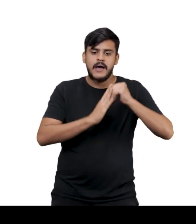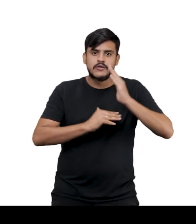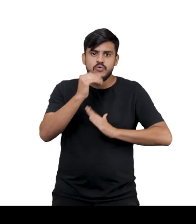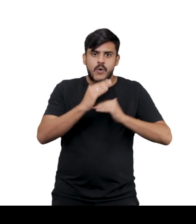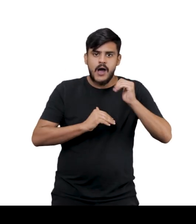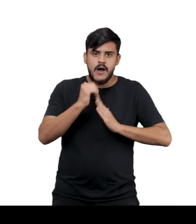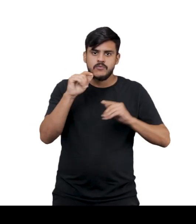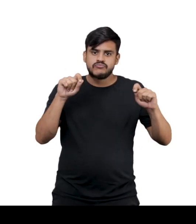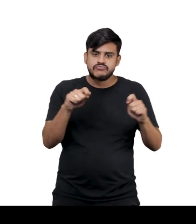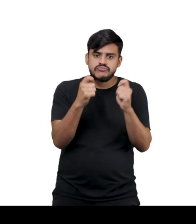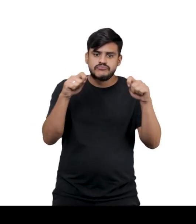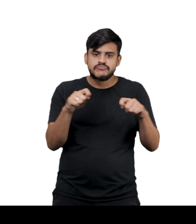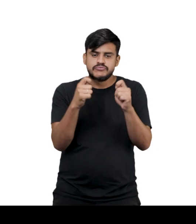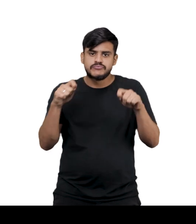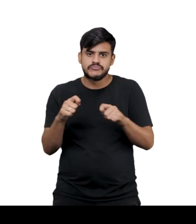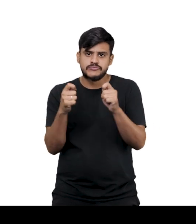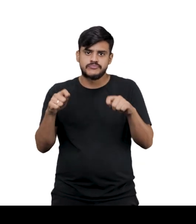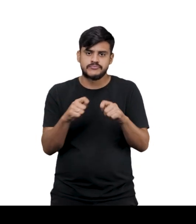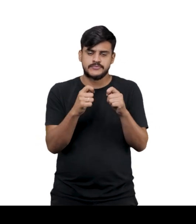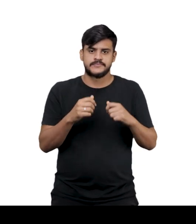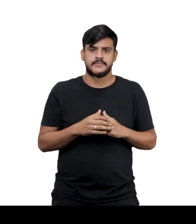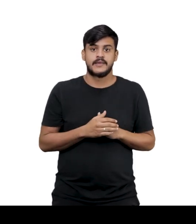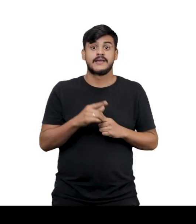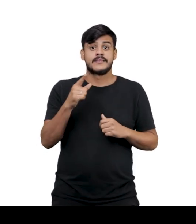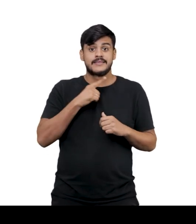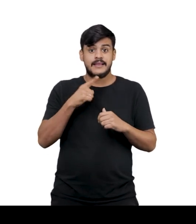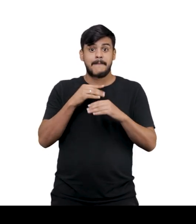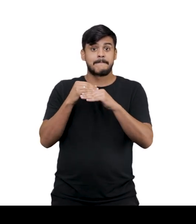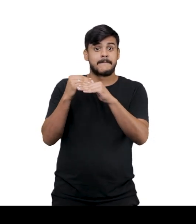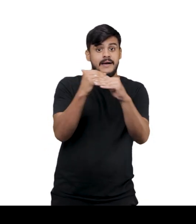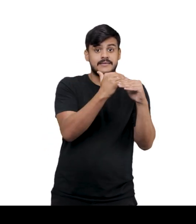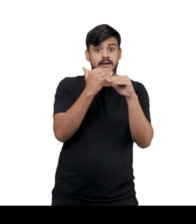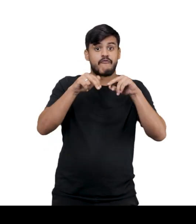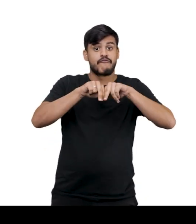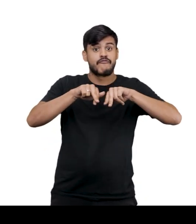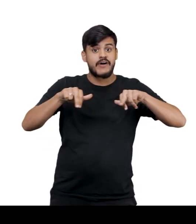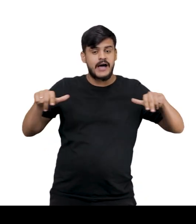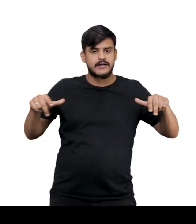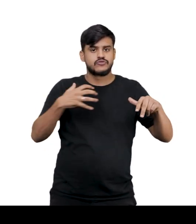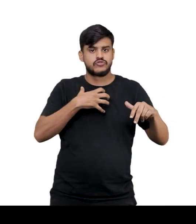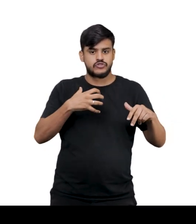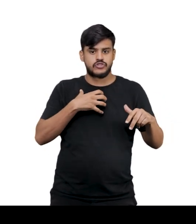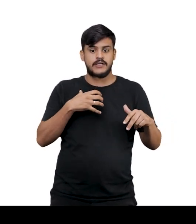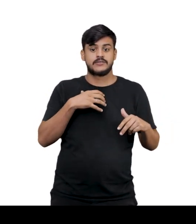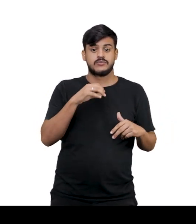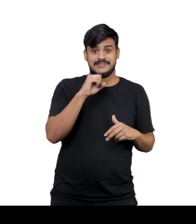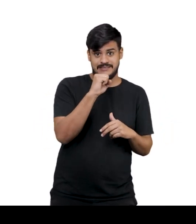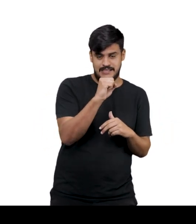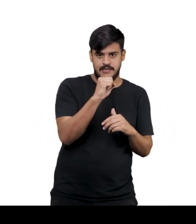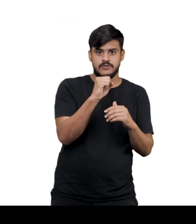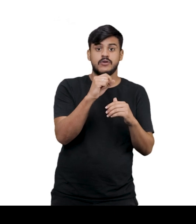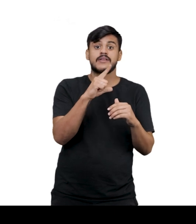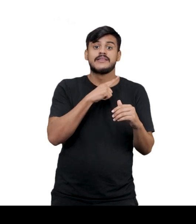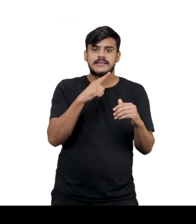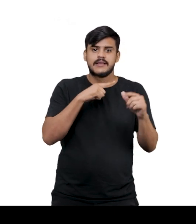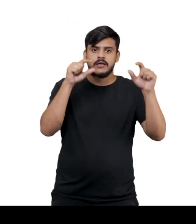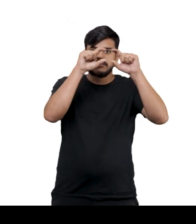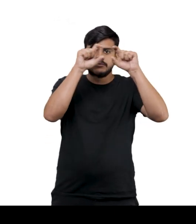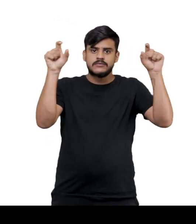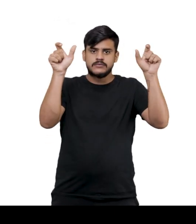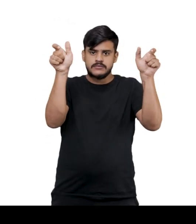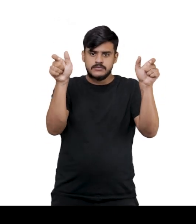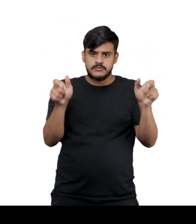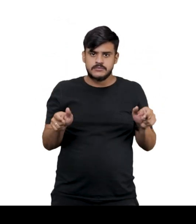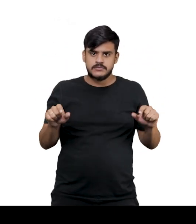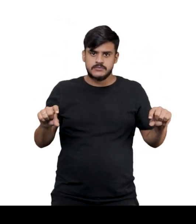com o meticuloso fazer manual. Com diferentes padronagens, organizadas de modo concêntrico e